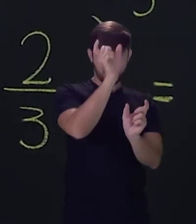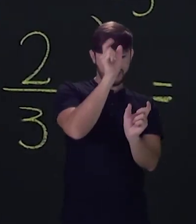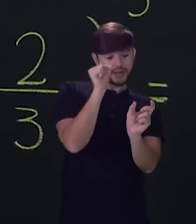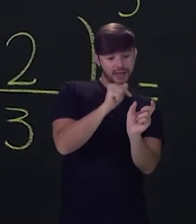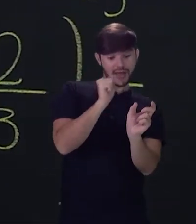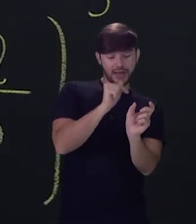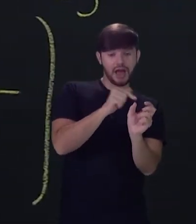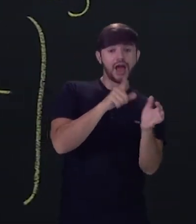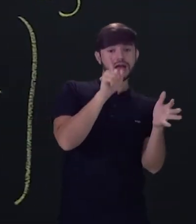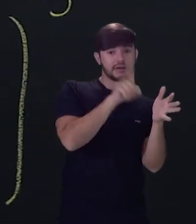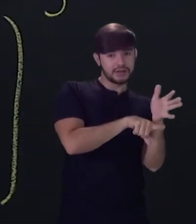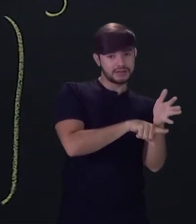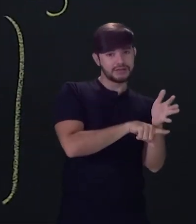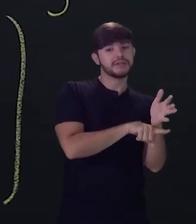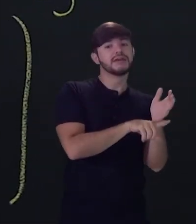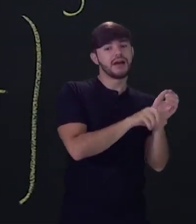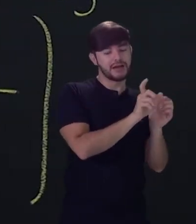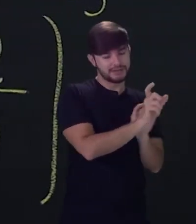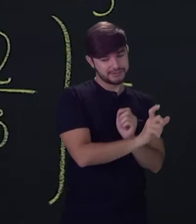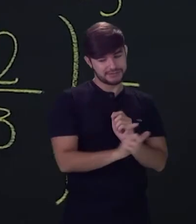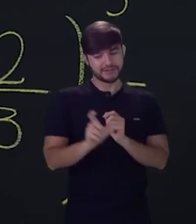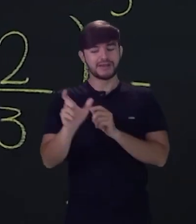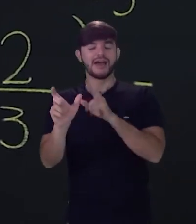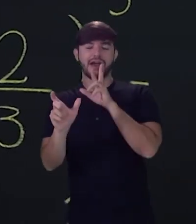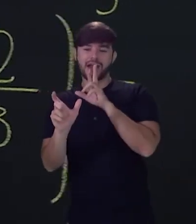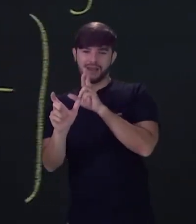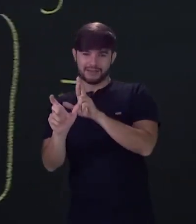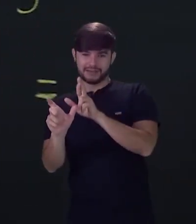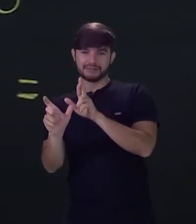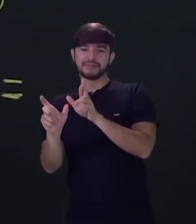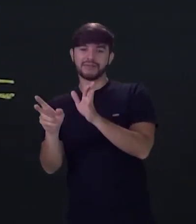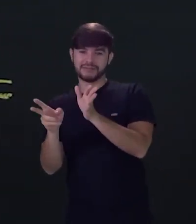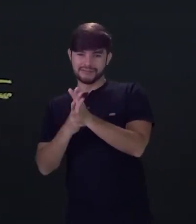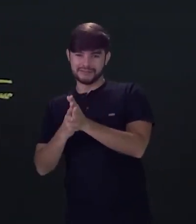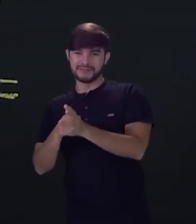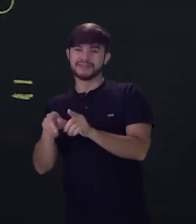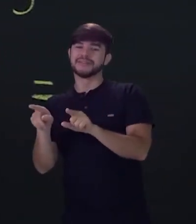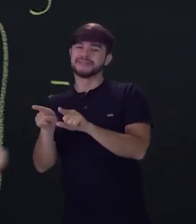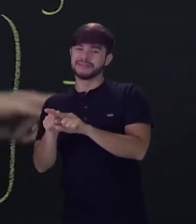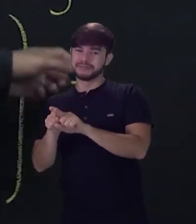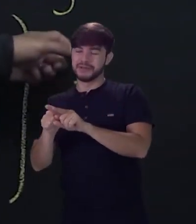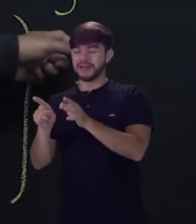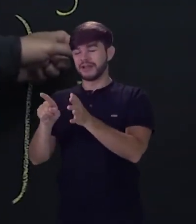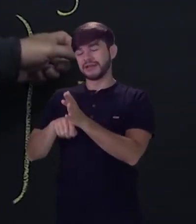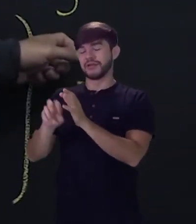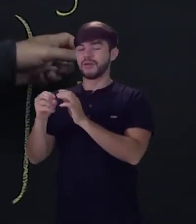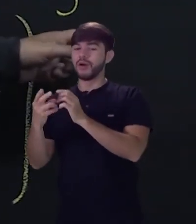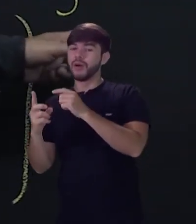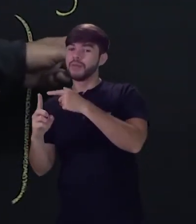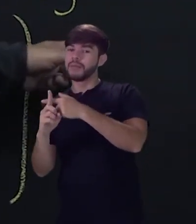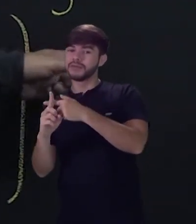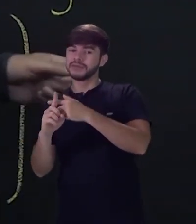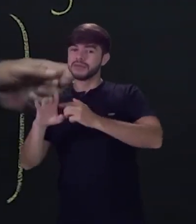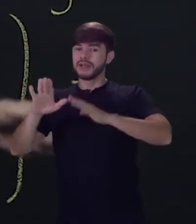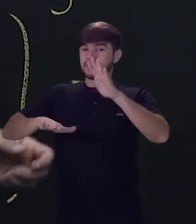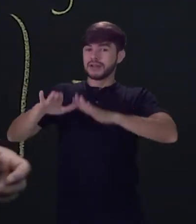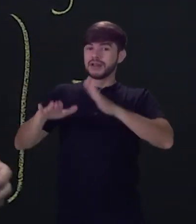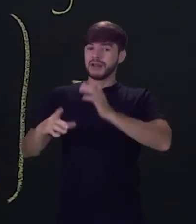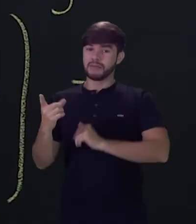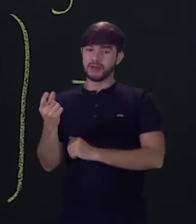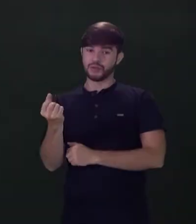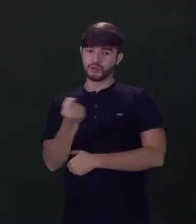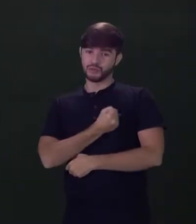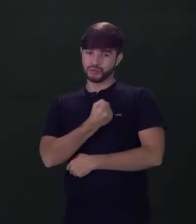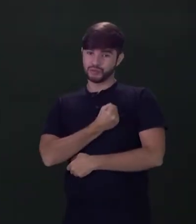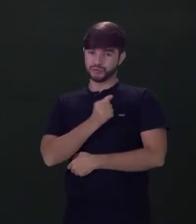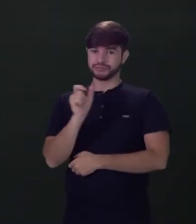for negativa, aí o resultado pode ser negativo ou positivo, dependendo do sinal, aliás, do valor do teu